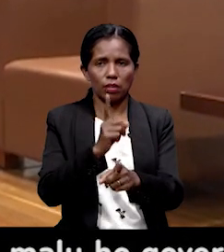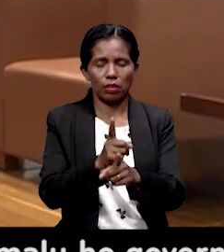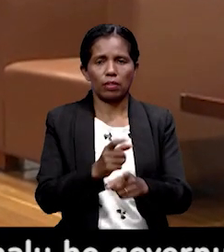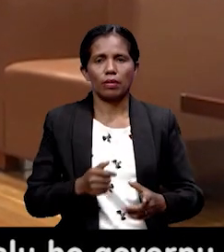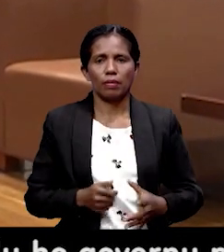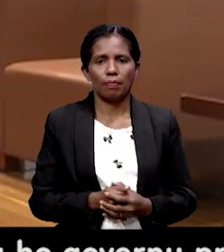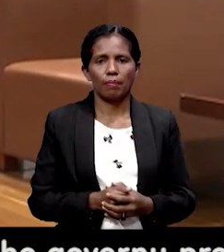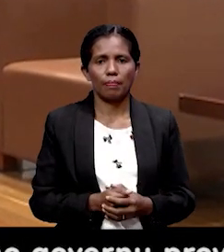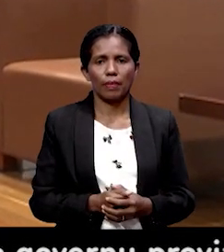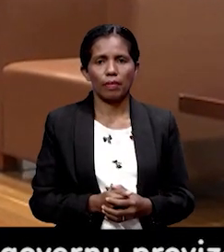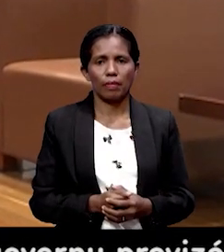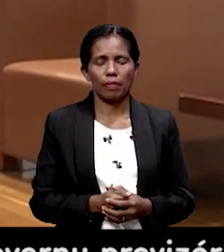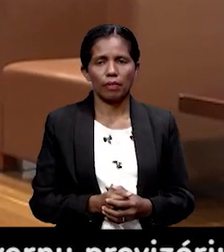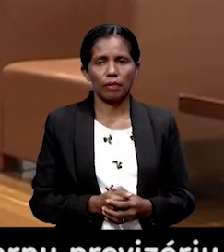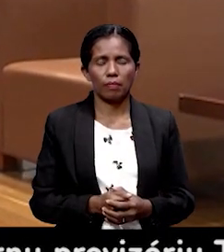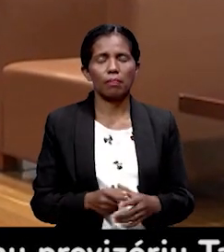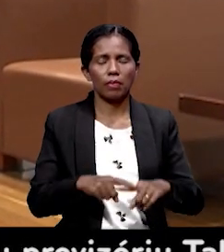né? Mas um ato